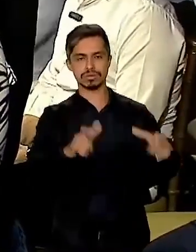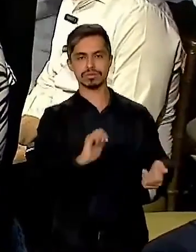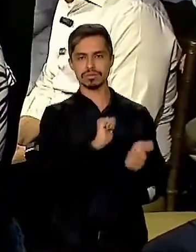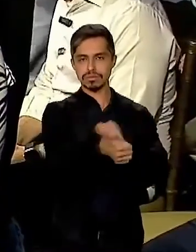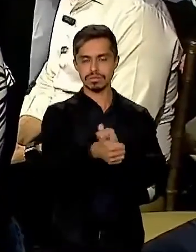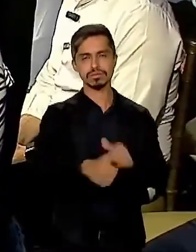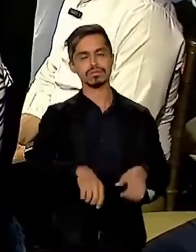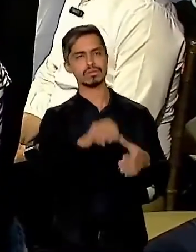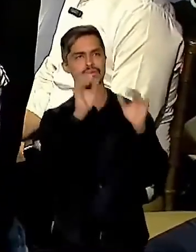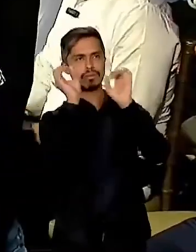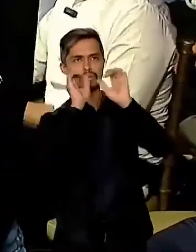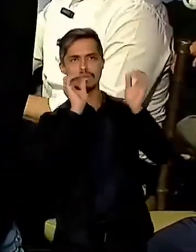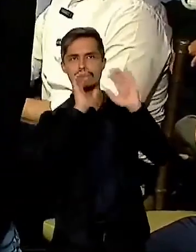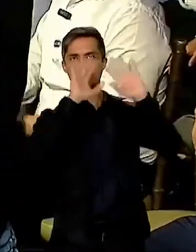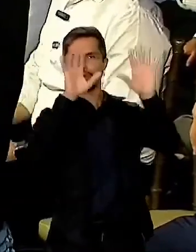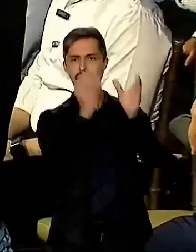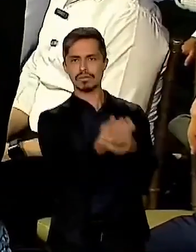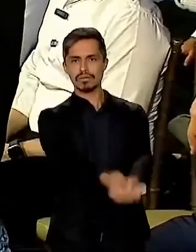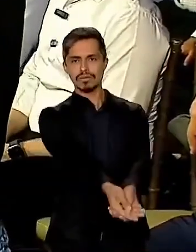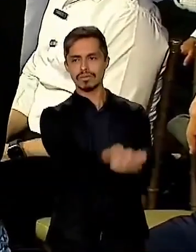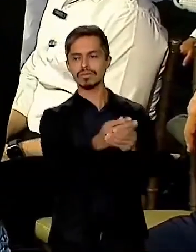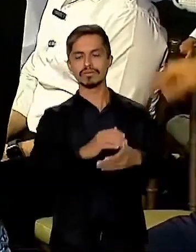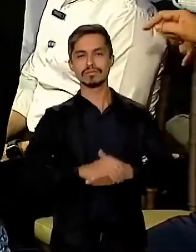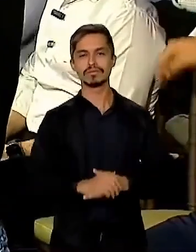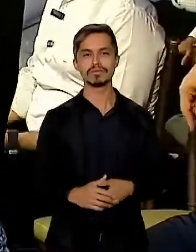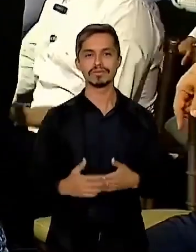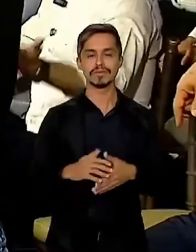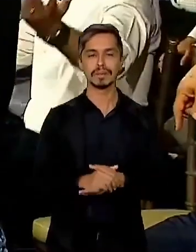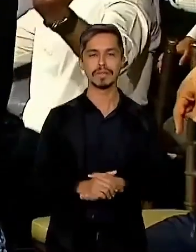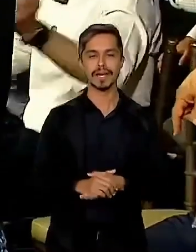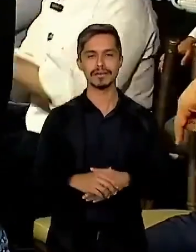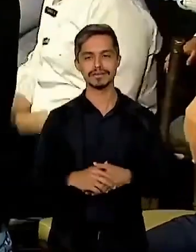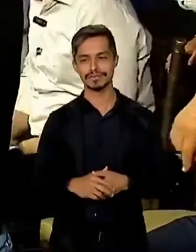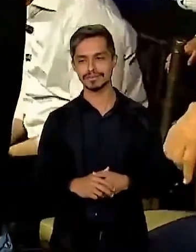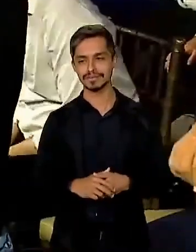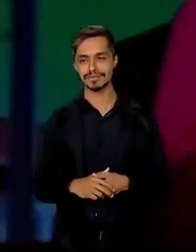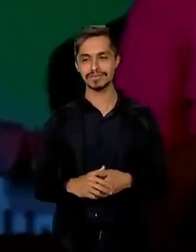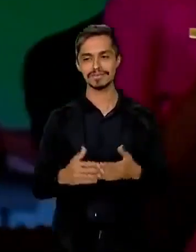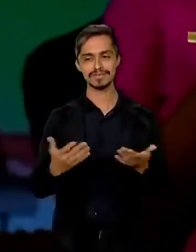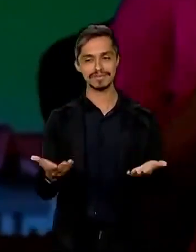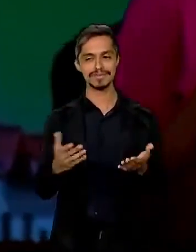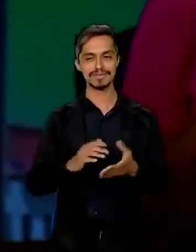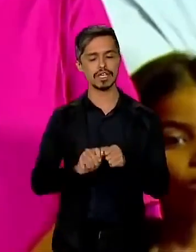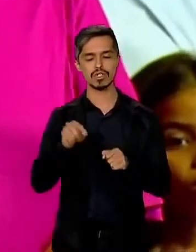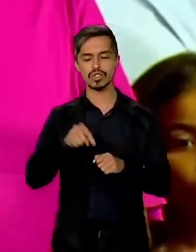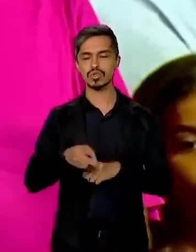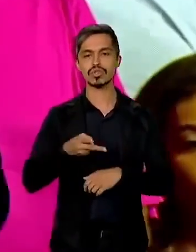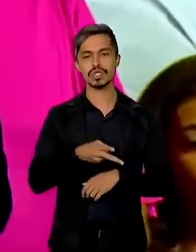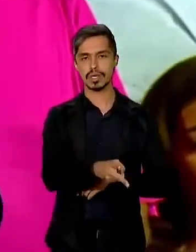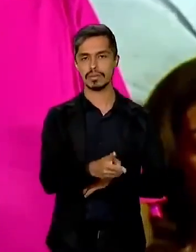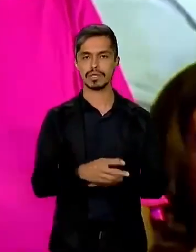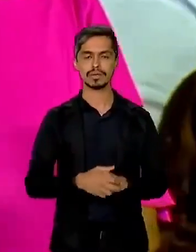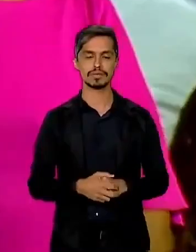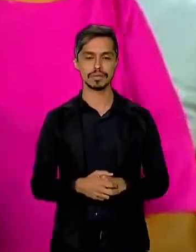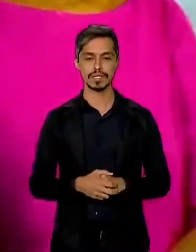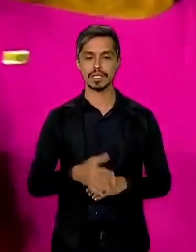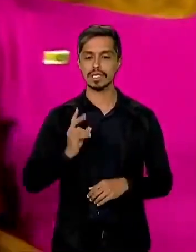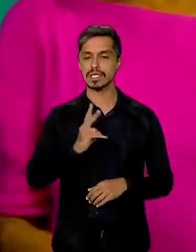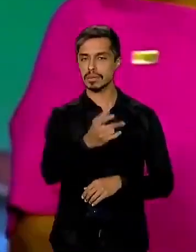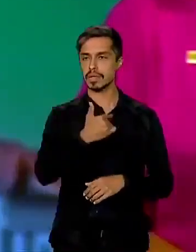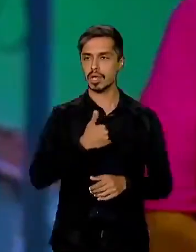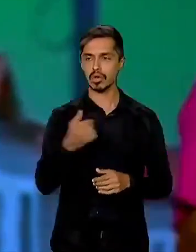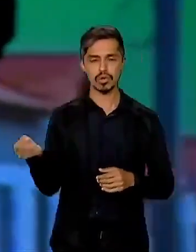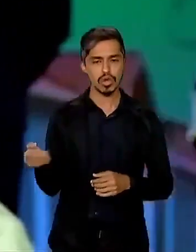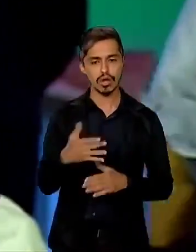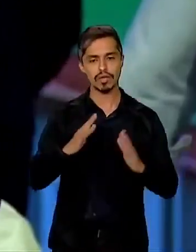quadra de vôlei, falta só construir uma piscina para esse pessoal. Tá? Vai. Cada vez que eu venho